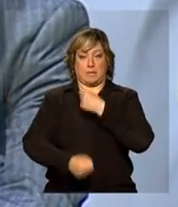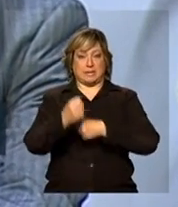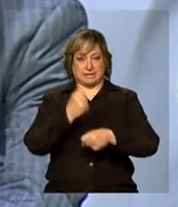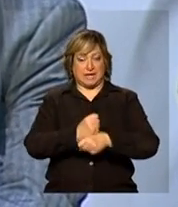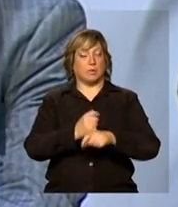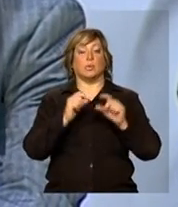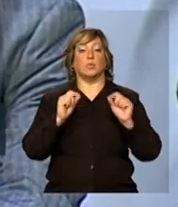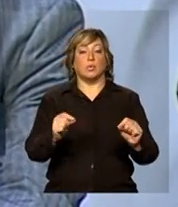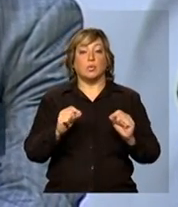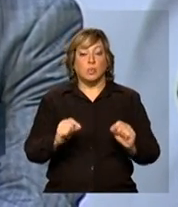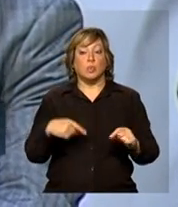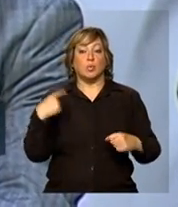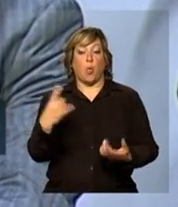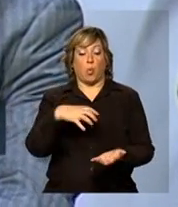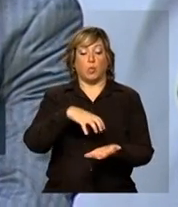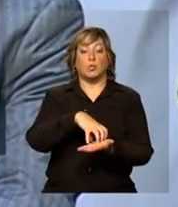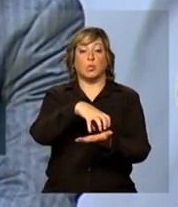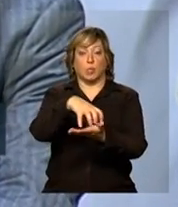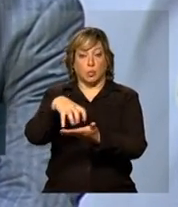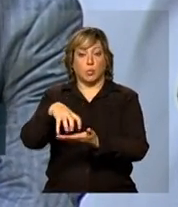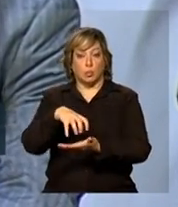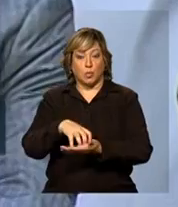é a estruturação das equipes,